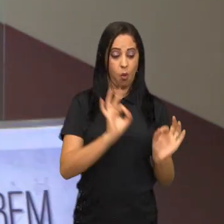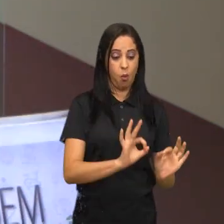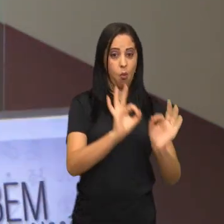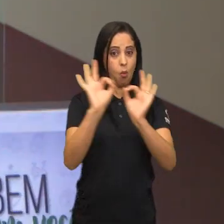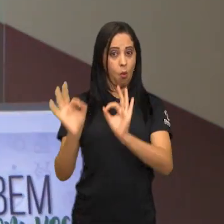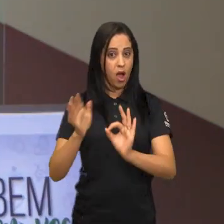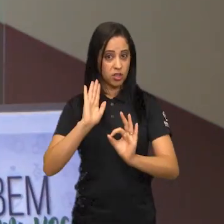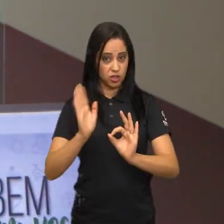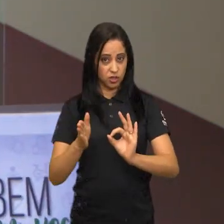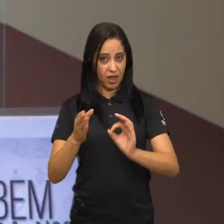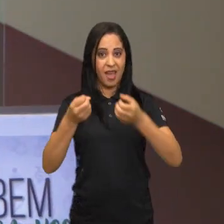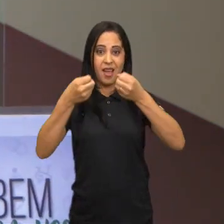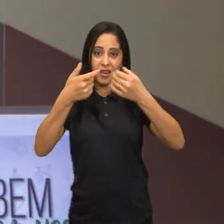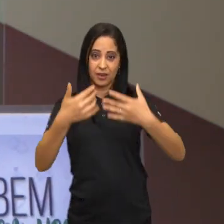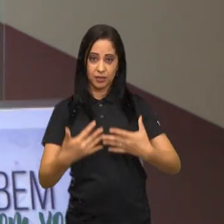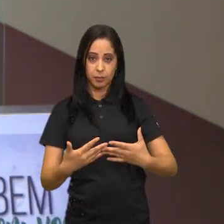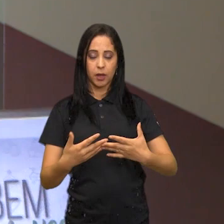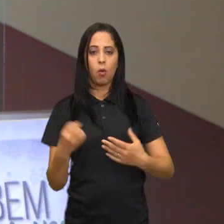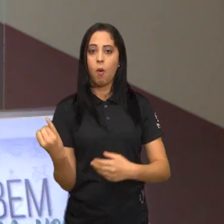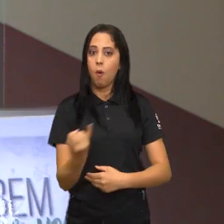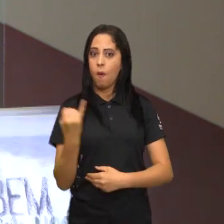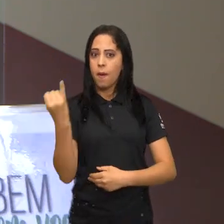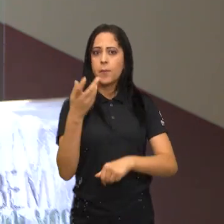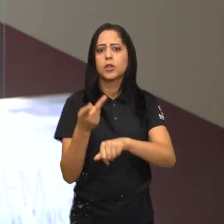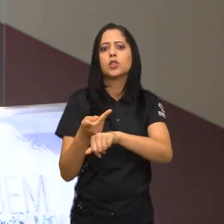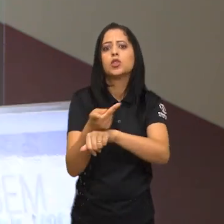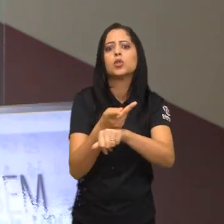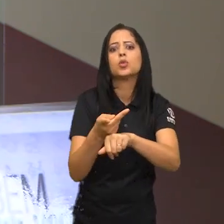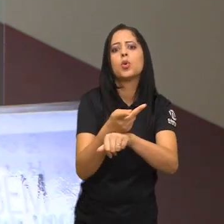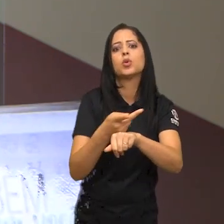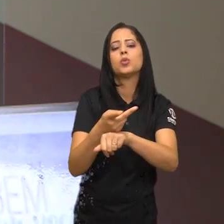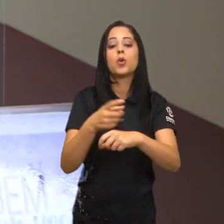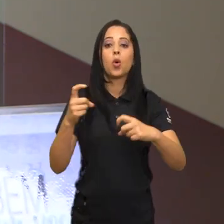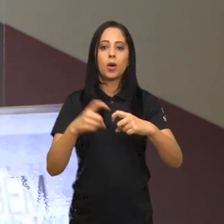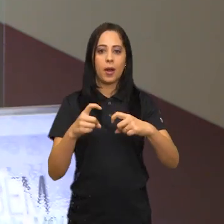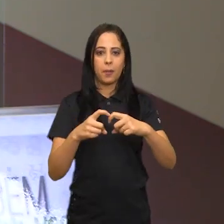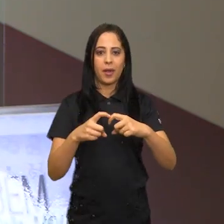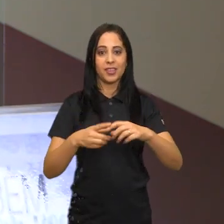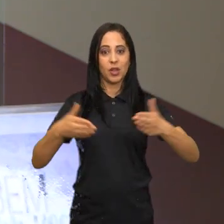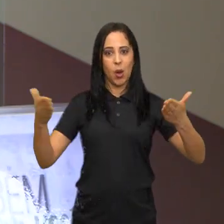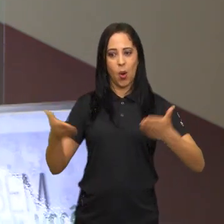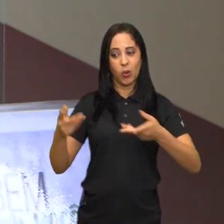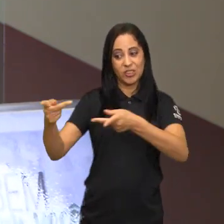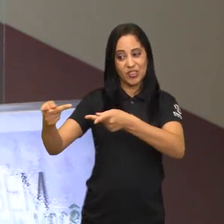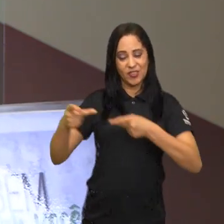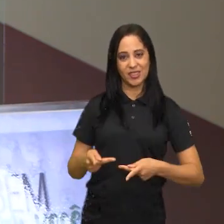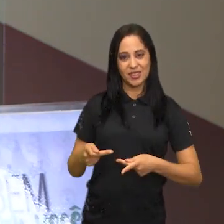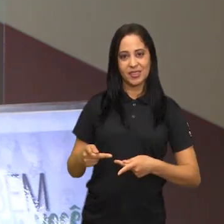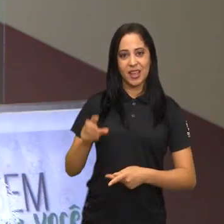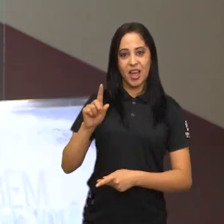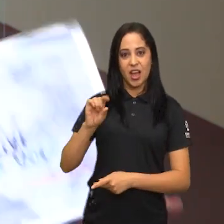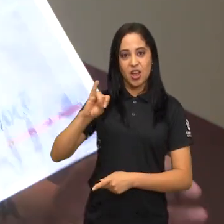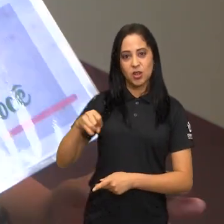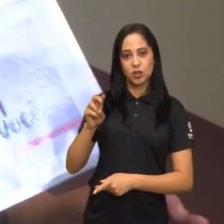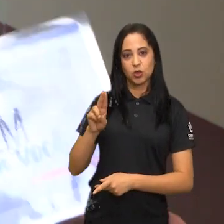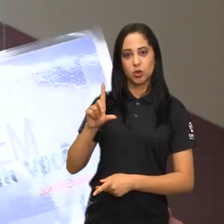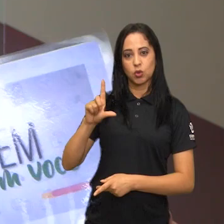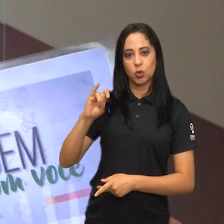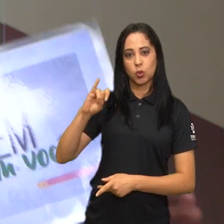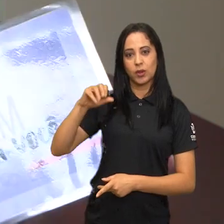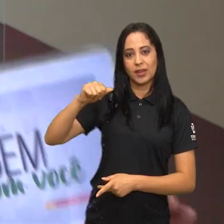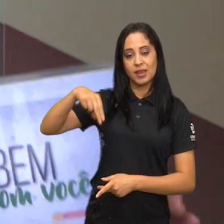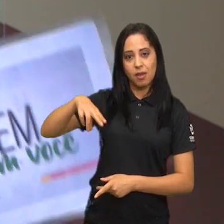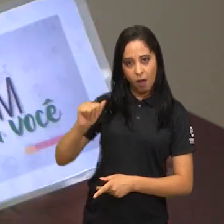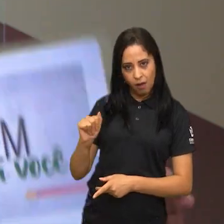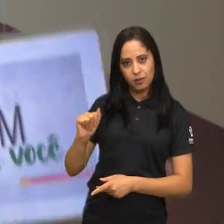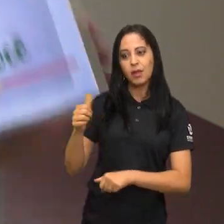sobre a importância de procurar um médico. O De Bem com Você de hoje recebe a ginecologista, a doutora Juliana Paola, que é